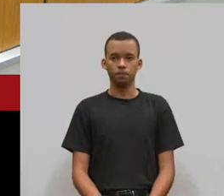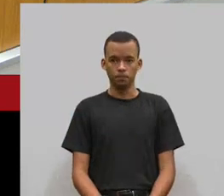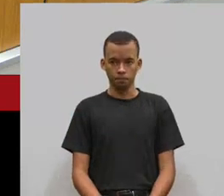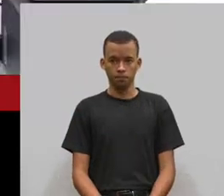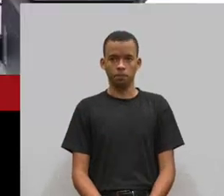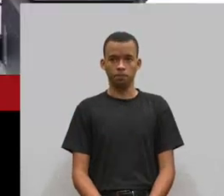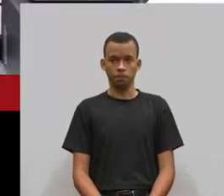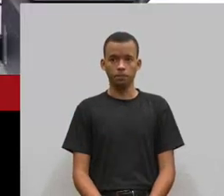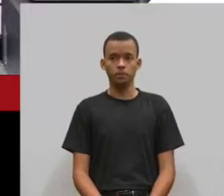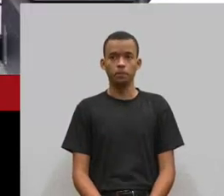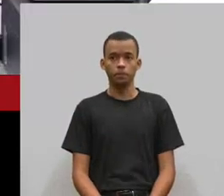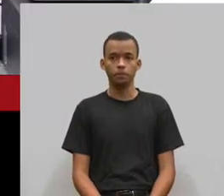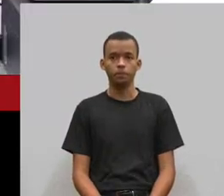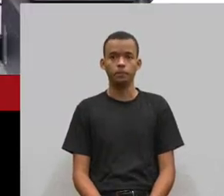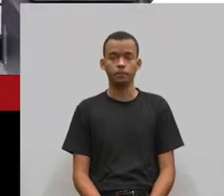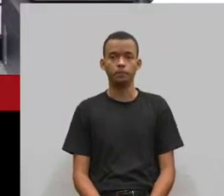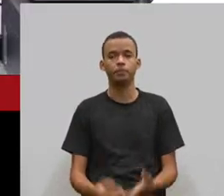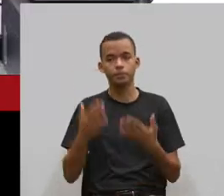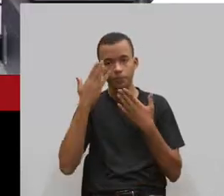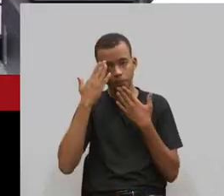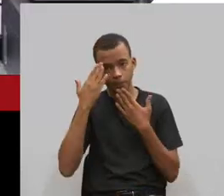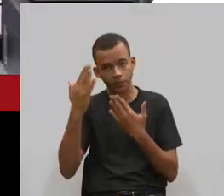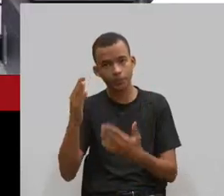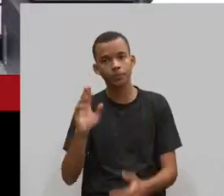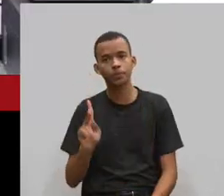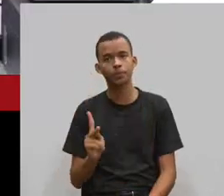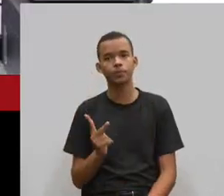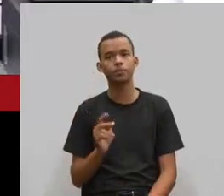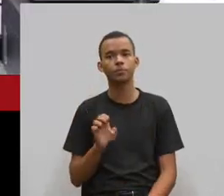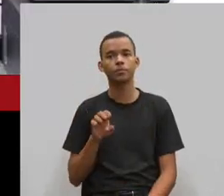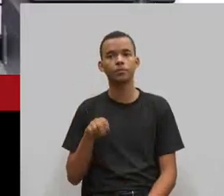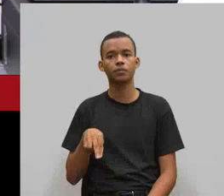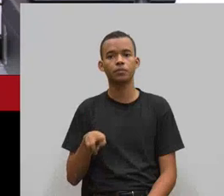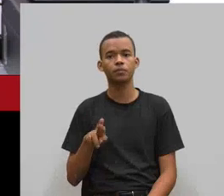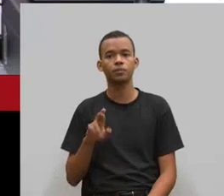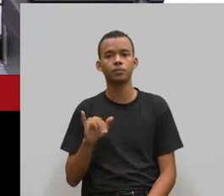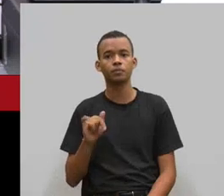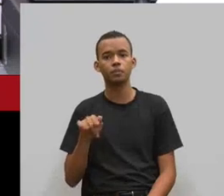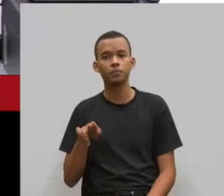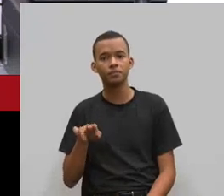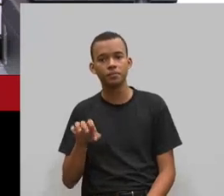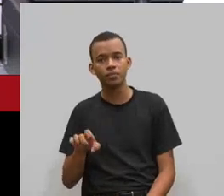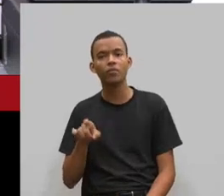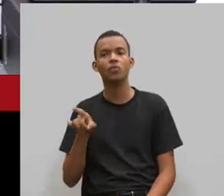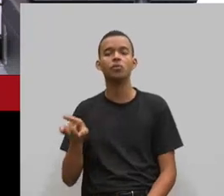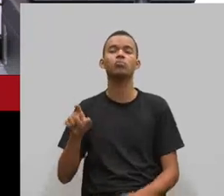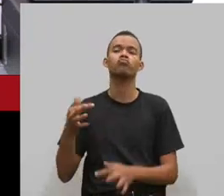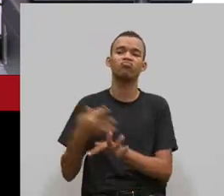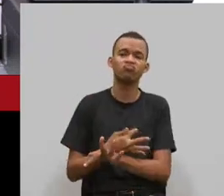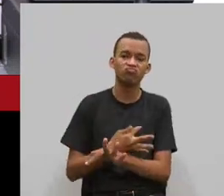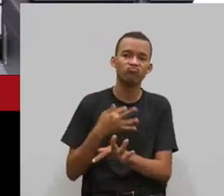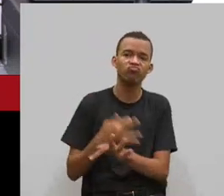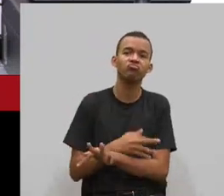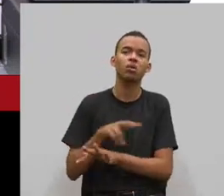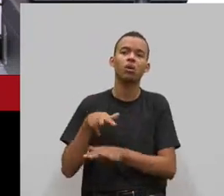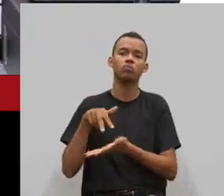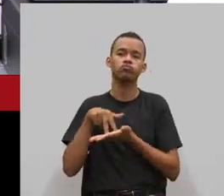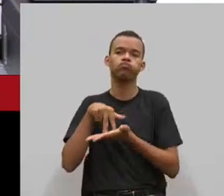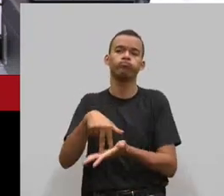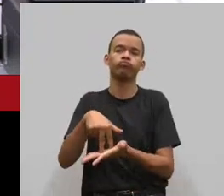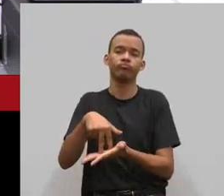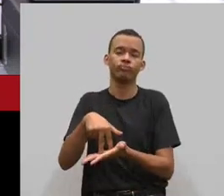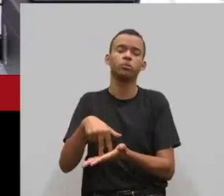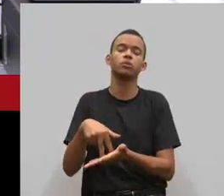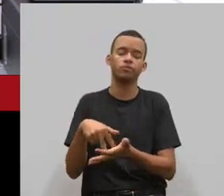obrigado obrigado Henrique um outro exemplo de perseverância parabéns pelo sucesso que você por